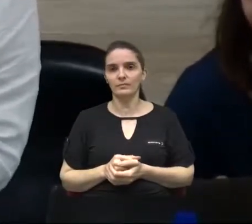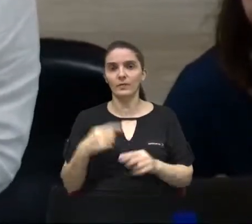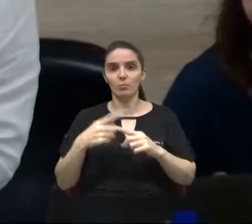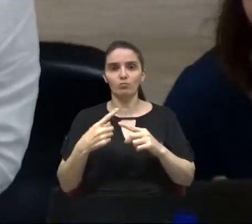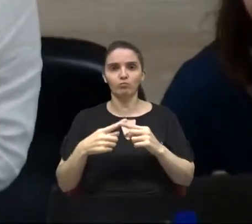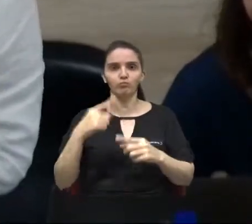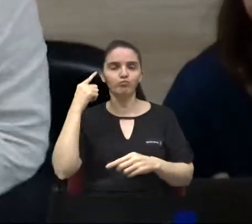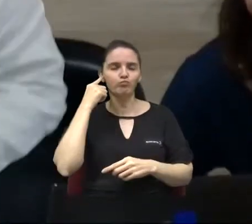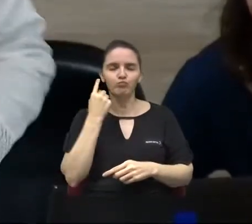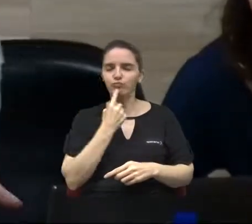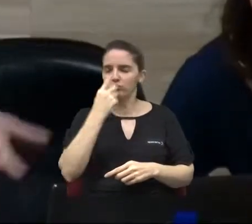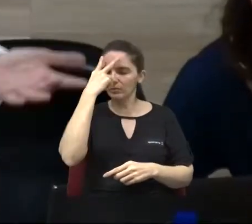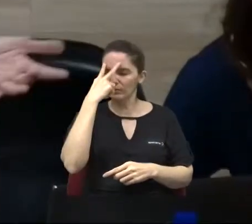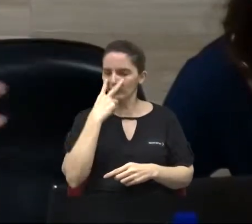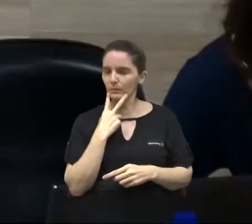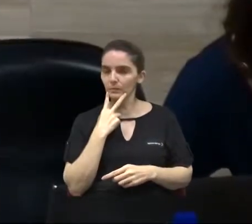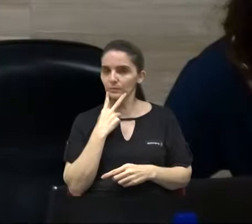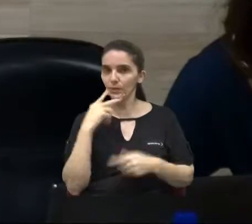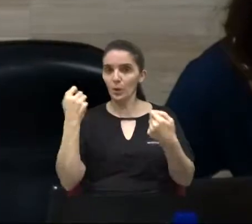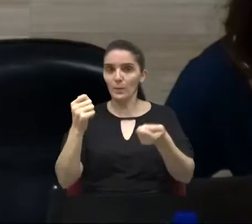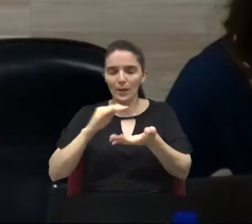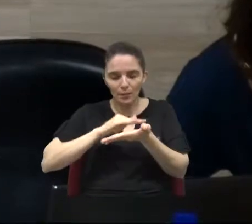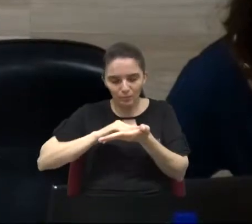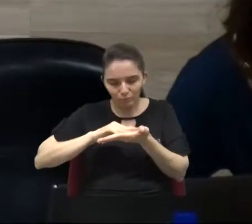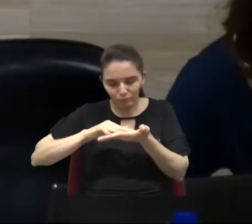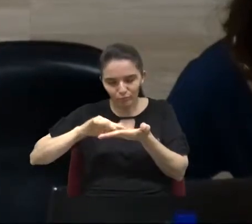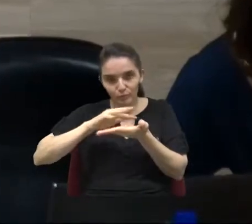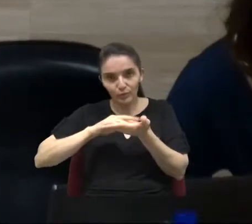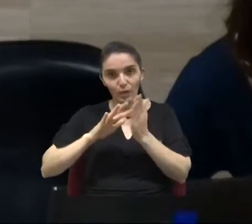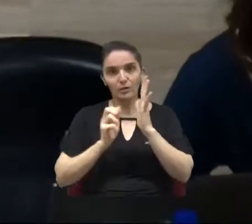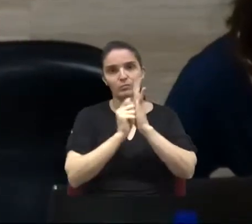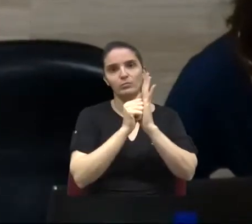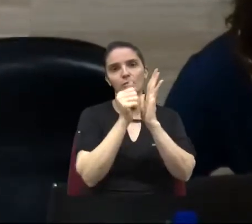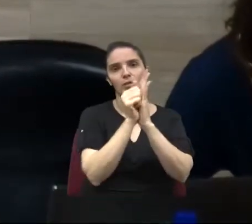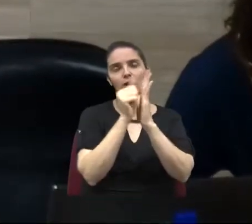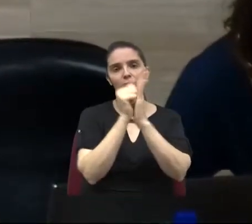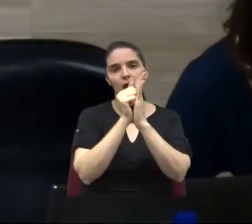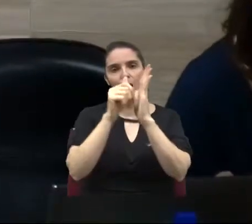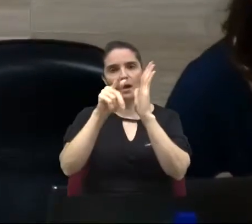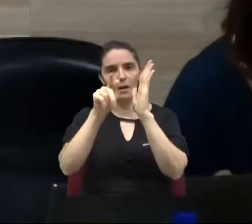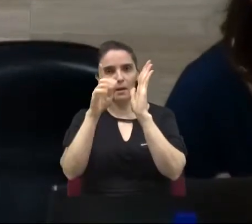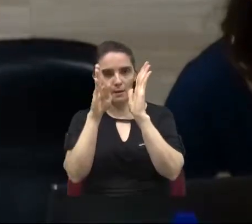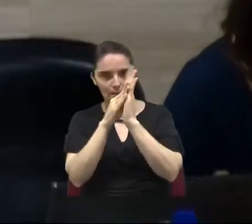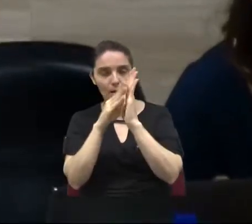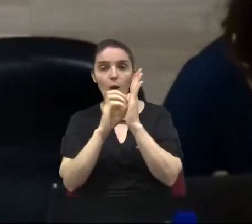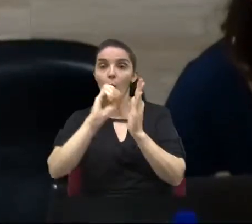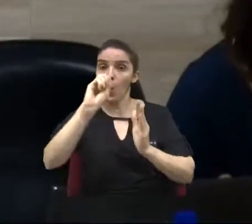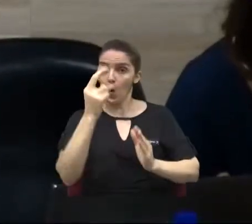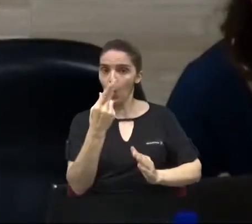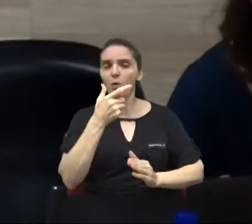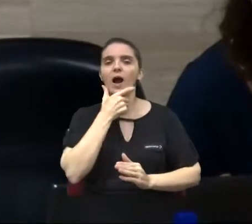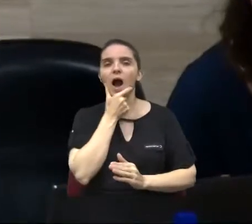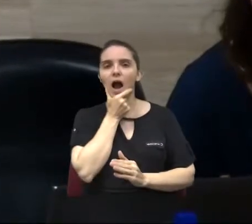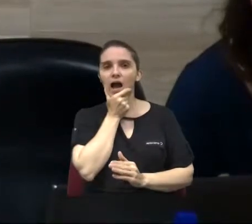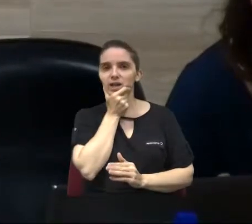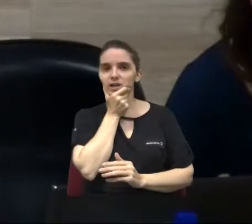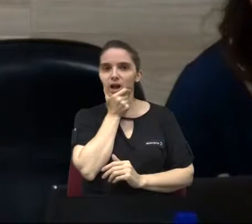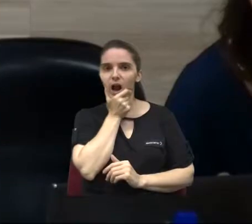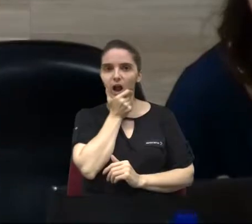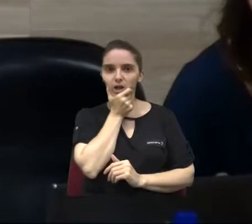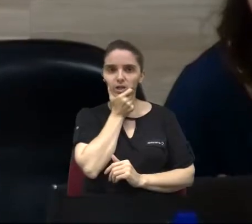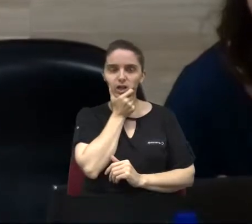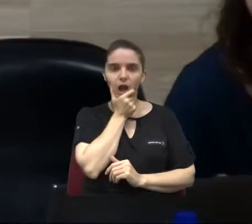surdo-cegueira, que precisa ser a Libra Tátil, que é diferente, ou o Tadoma, onde elas colocam a mão